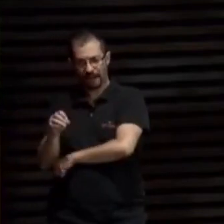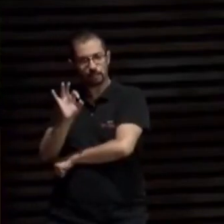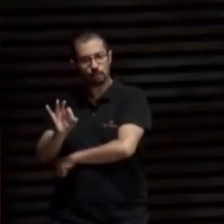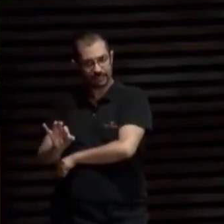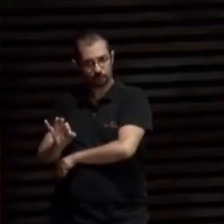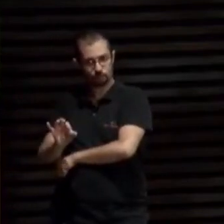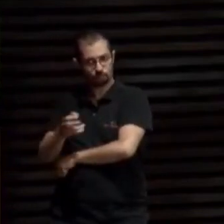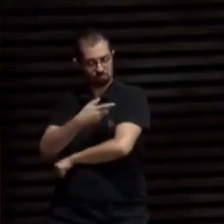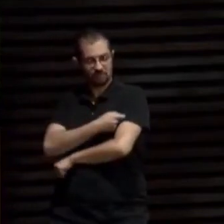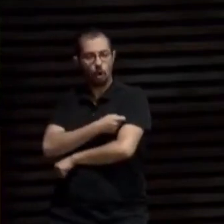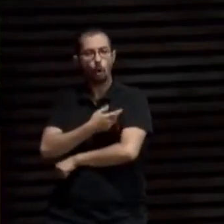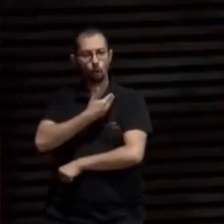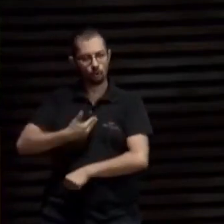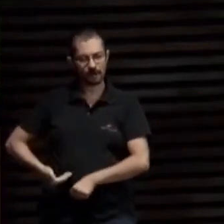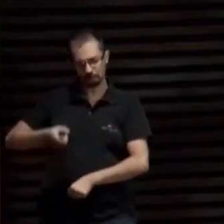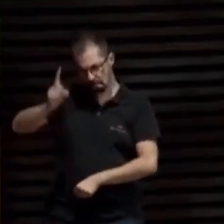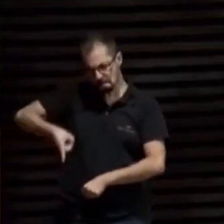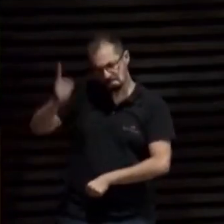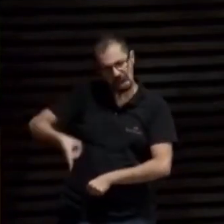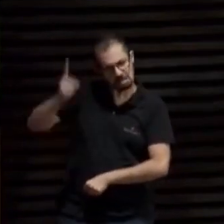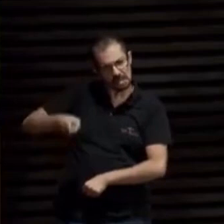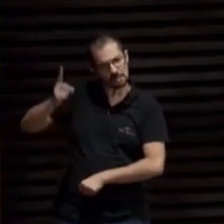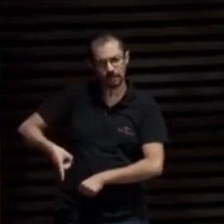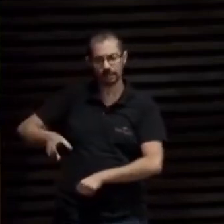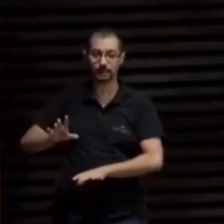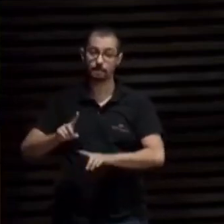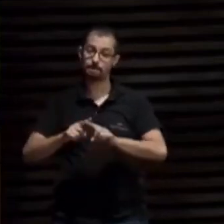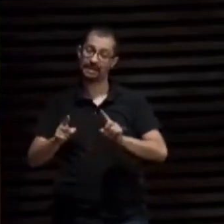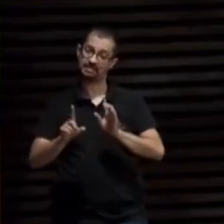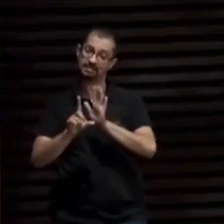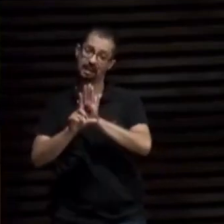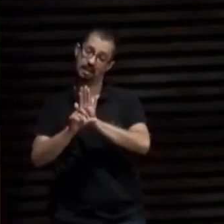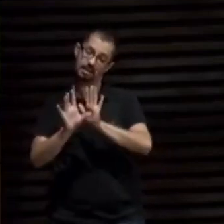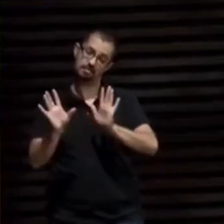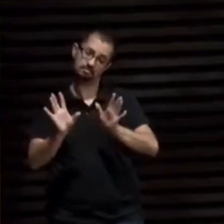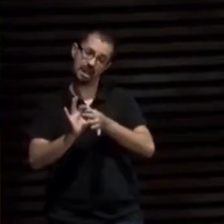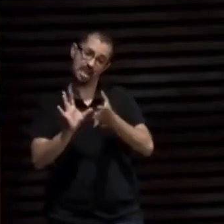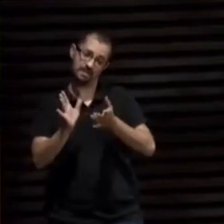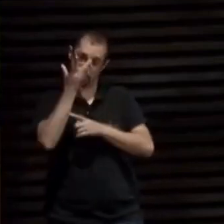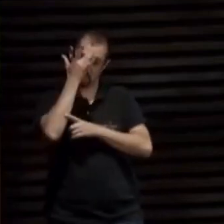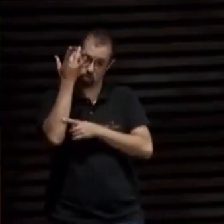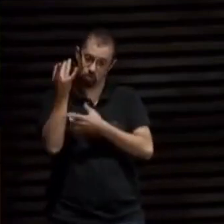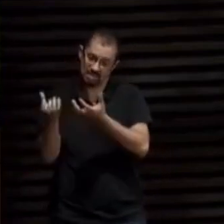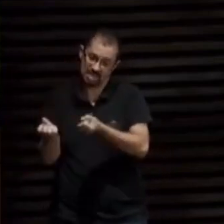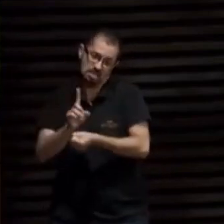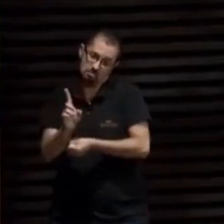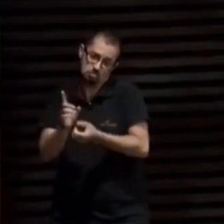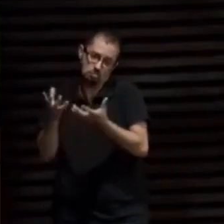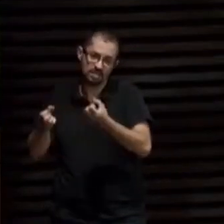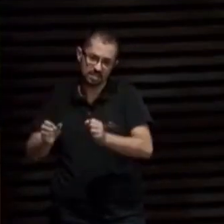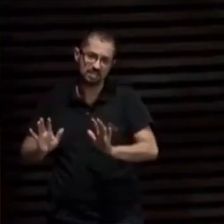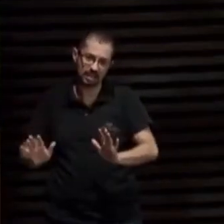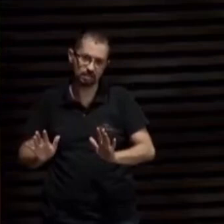é anticonstitucional como aqui, só que eu vou dar só quem quiser ler, leia. Os protocolos dos sábios